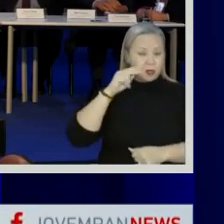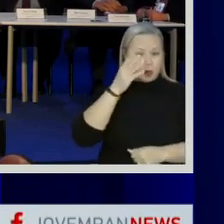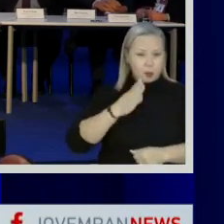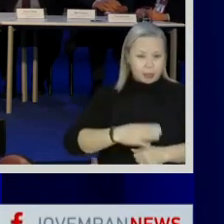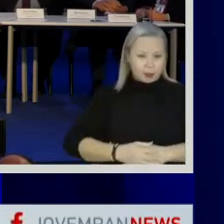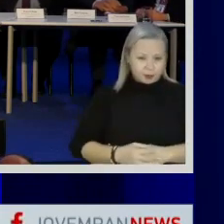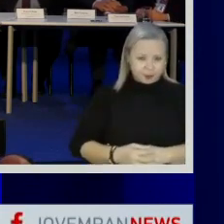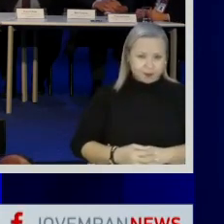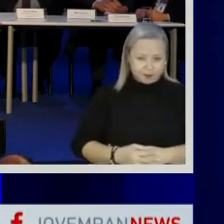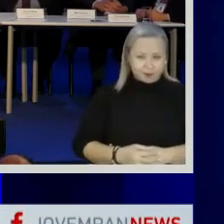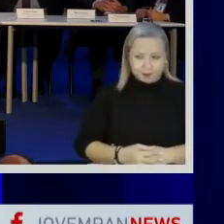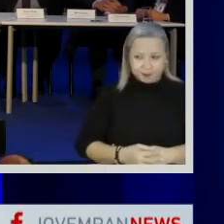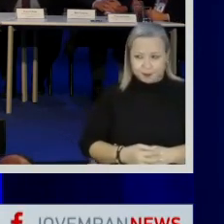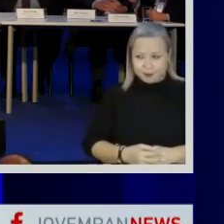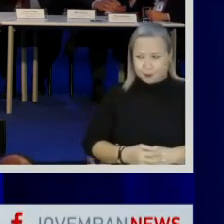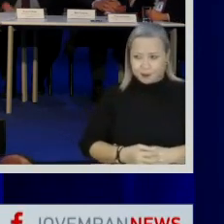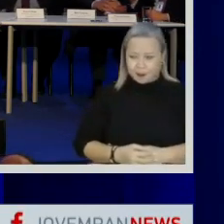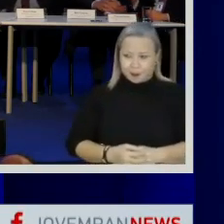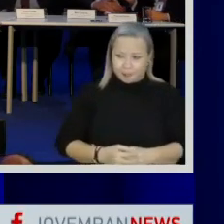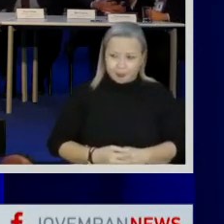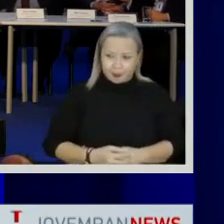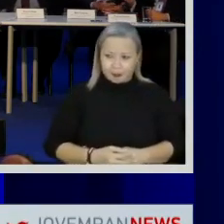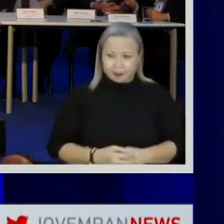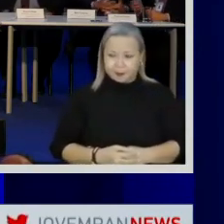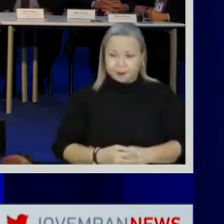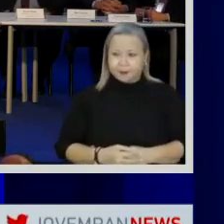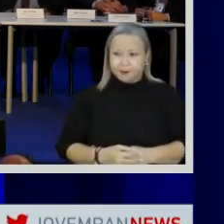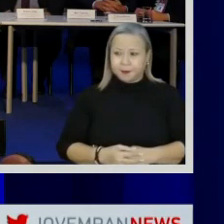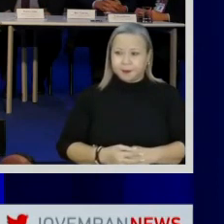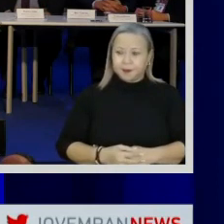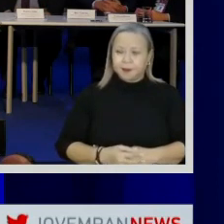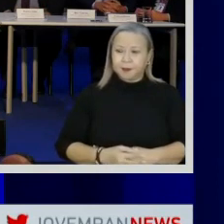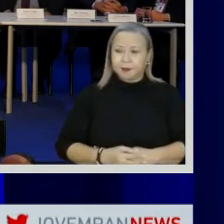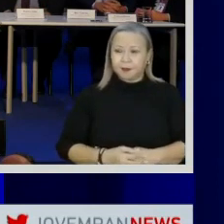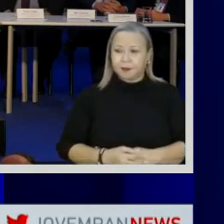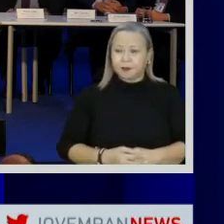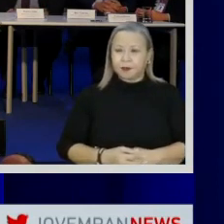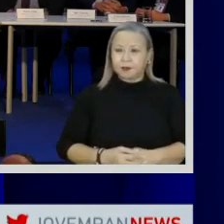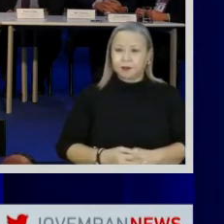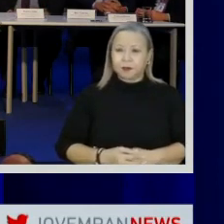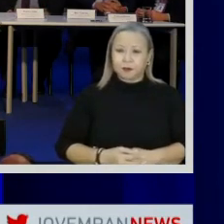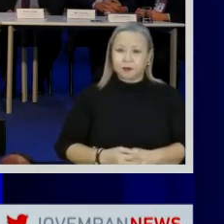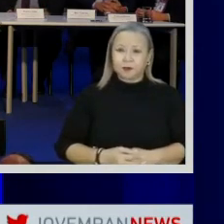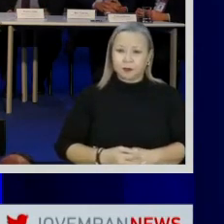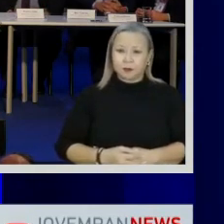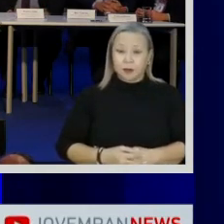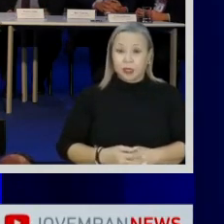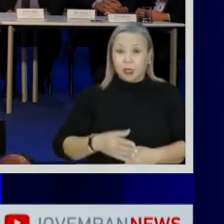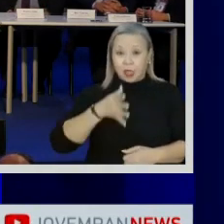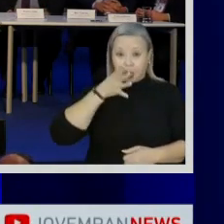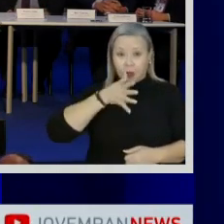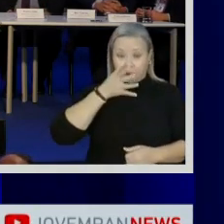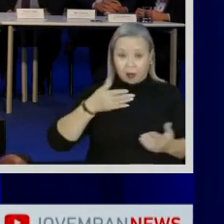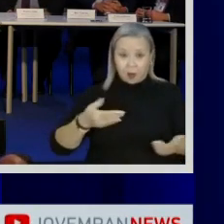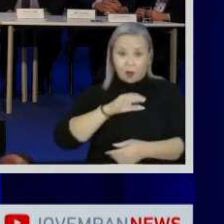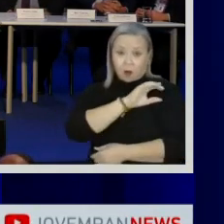novamente? As ideias têm consequências e a gente vai ver isso nessa próxima gestão do PT na pele, nós vamos